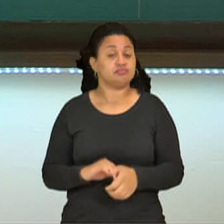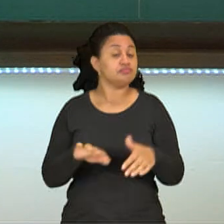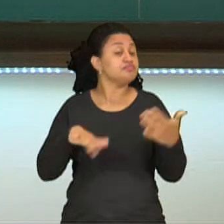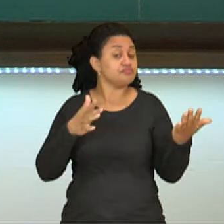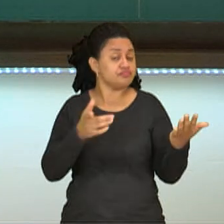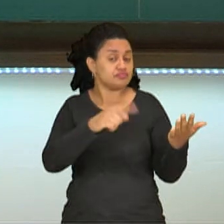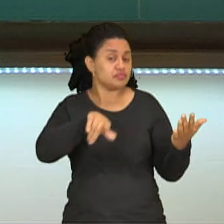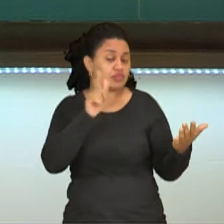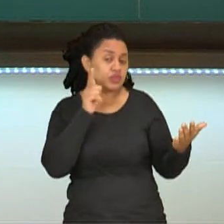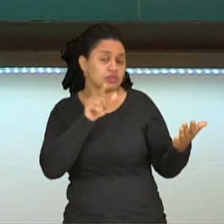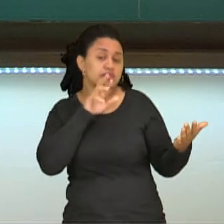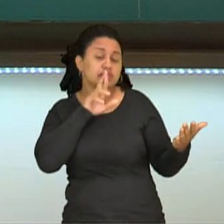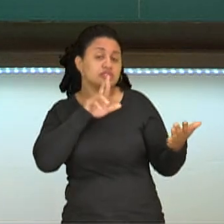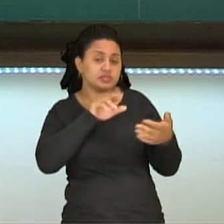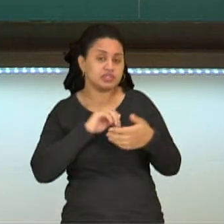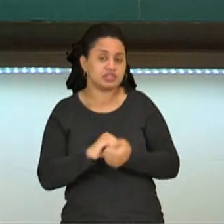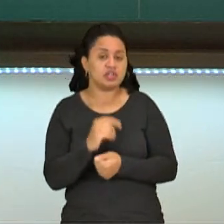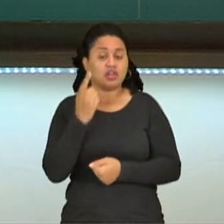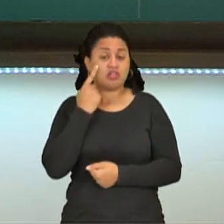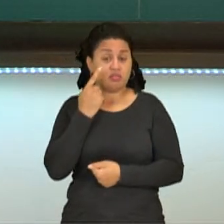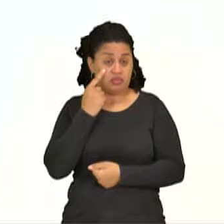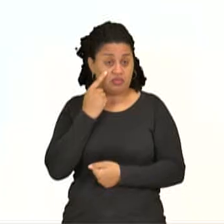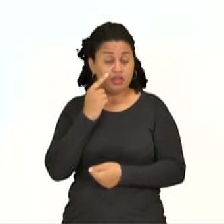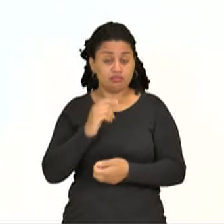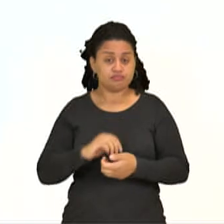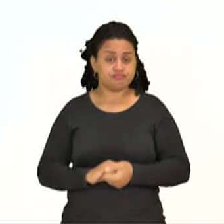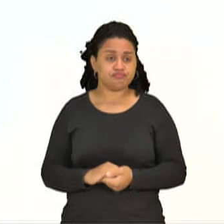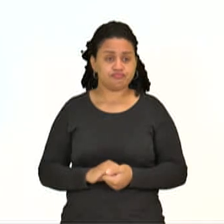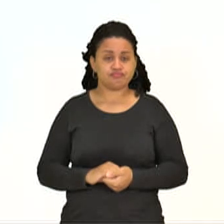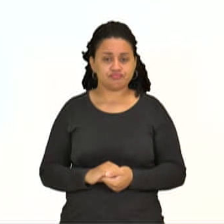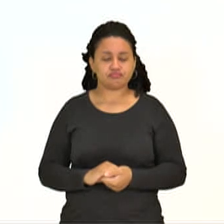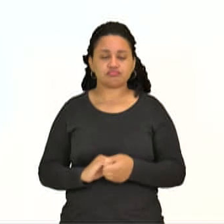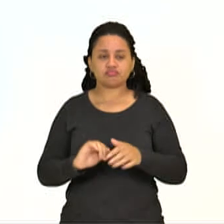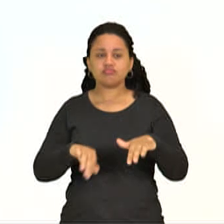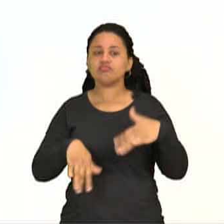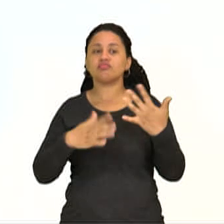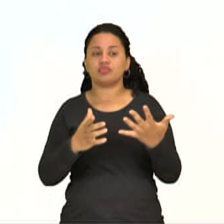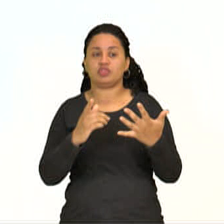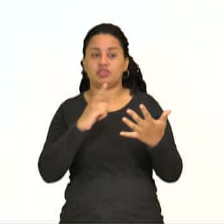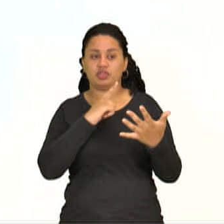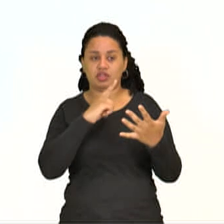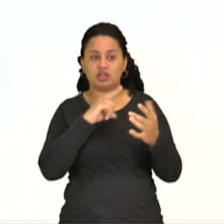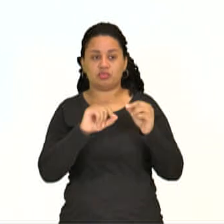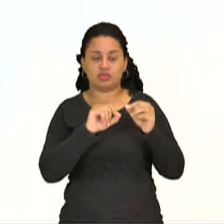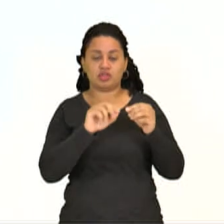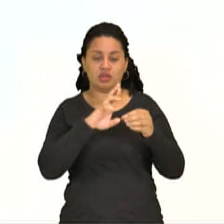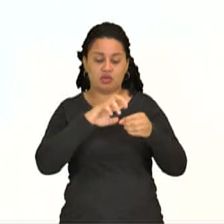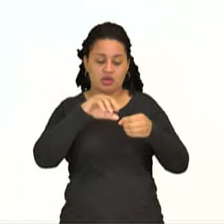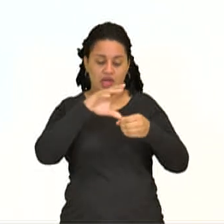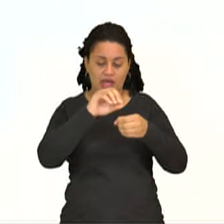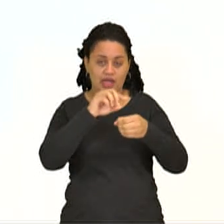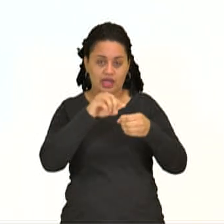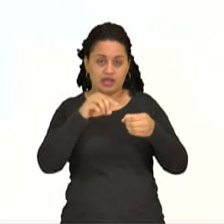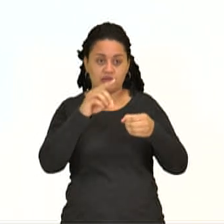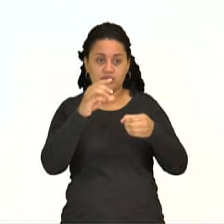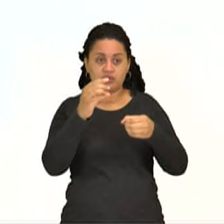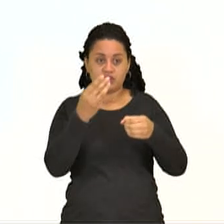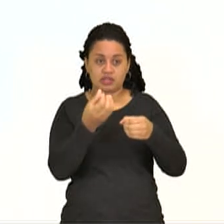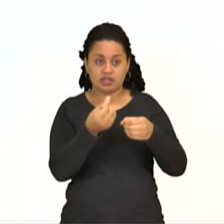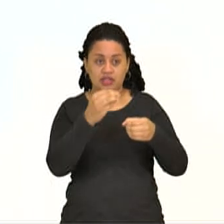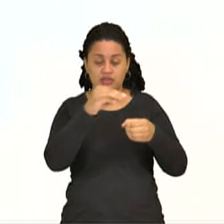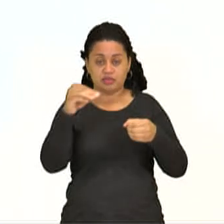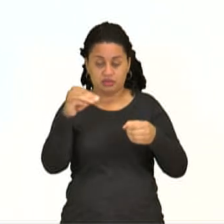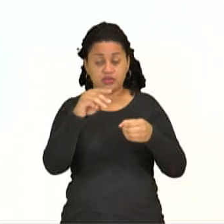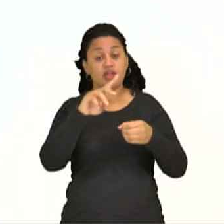E aí, galera, resolveram? Vamos dar uma olhadinha nos resultados aqui? Então, portanto, nós temos que o raio é 6 milímetros.